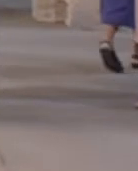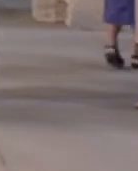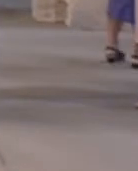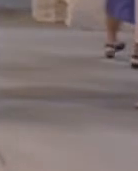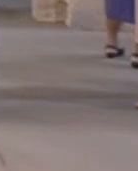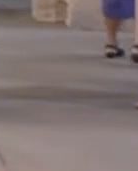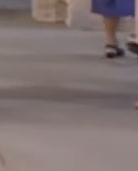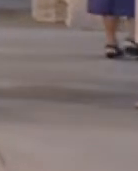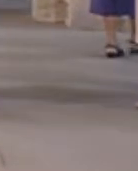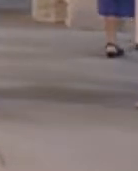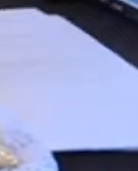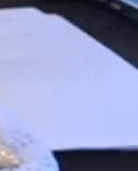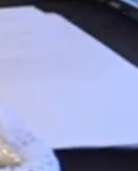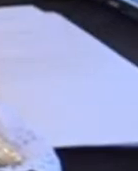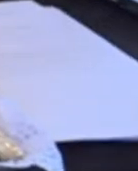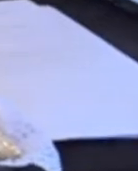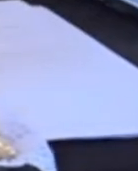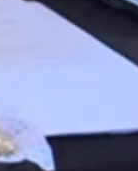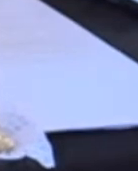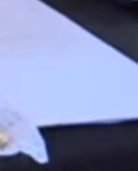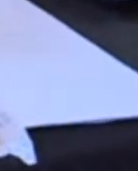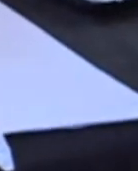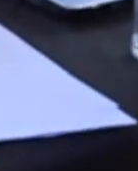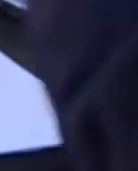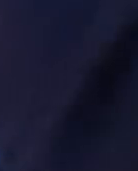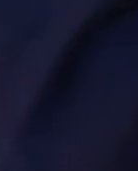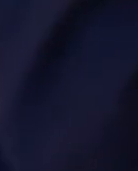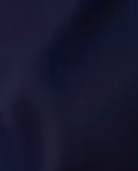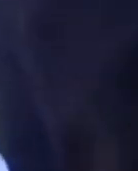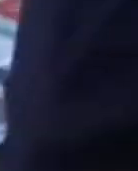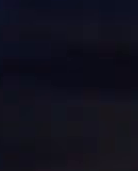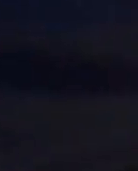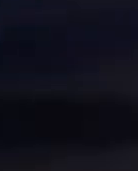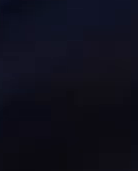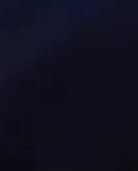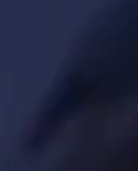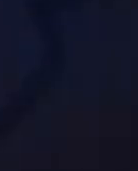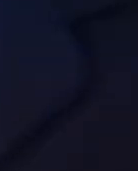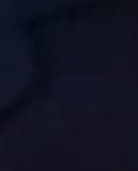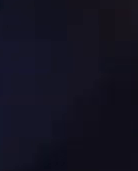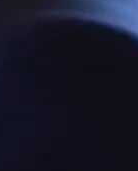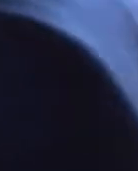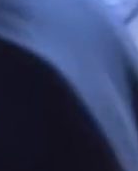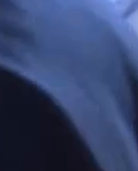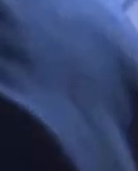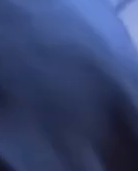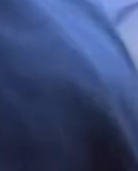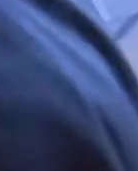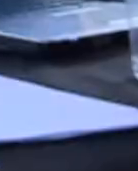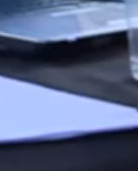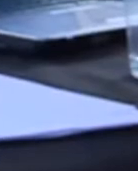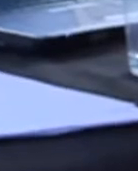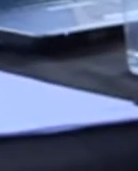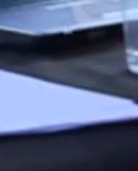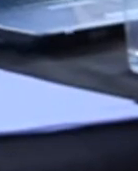Igreja e sempre aberto ao futuro. Depois de vários anos à frente da Diocese de Santarém, Dom Manuel Pelino continua a olhar para o futuro